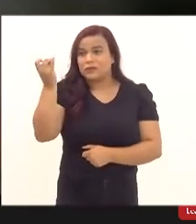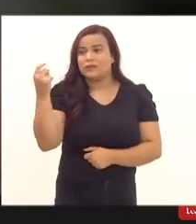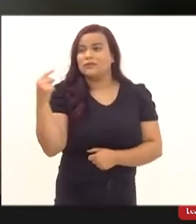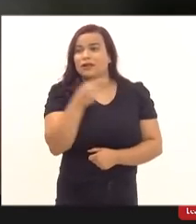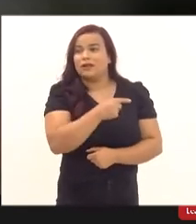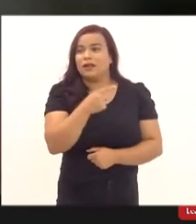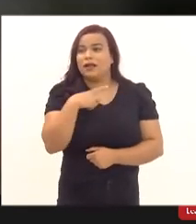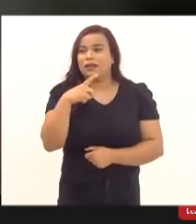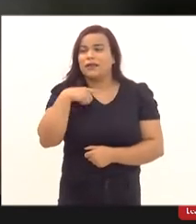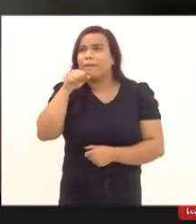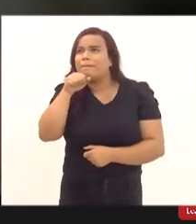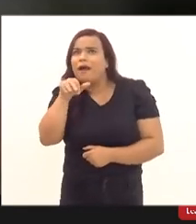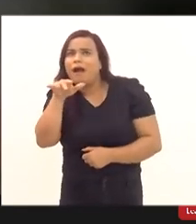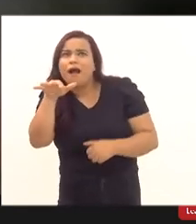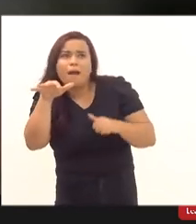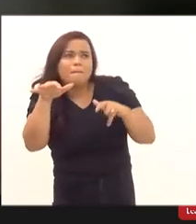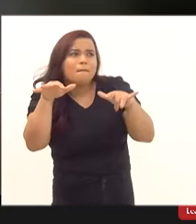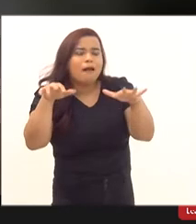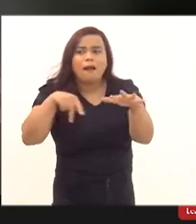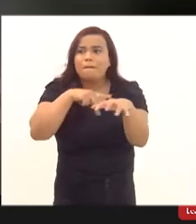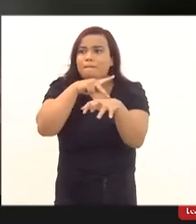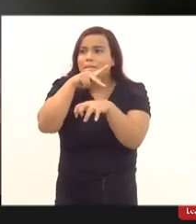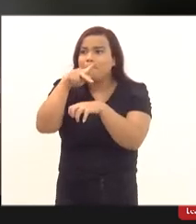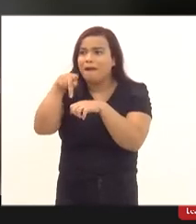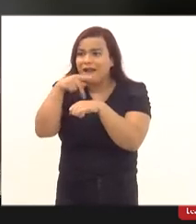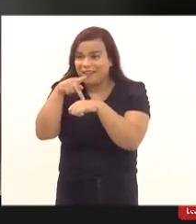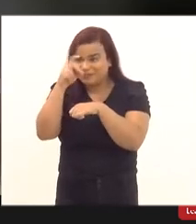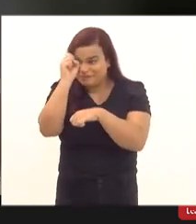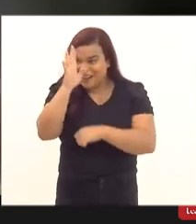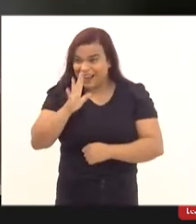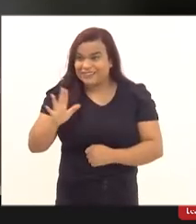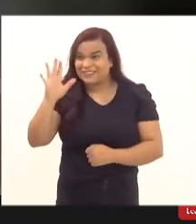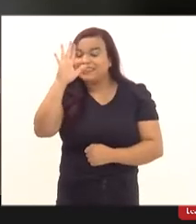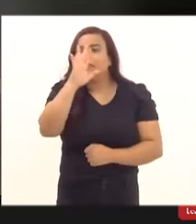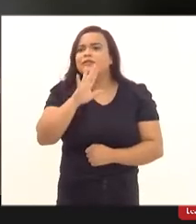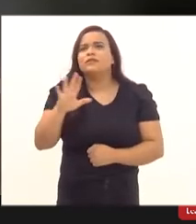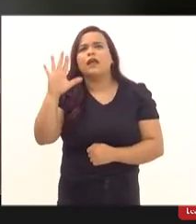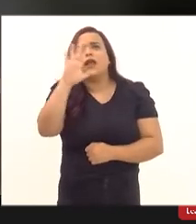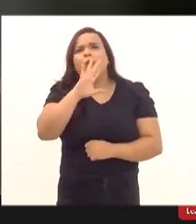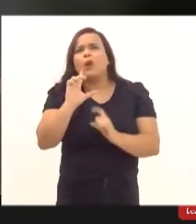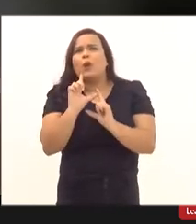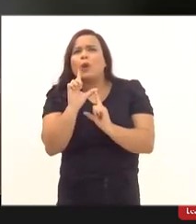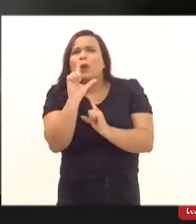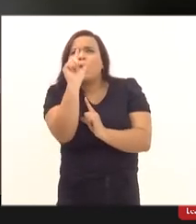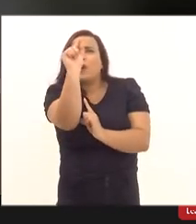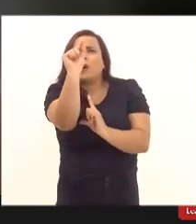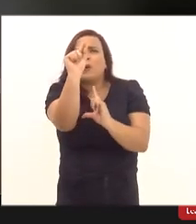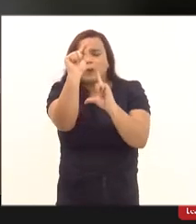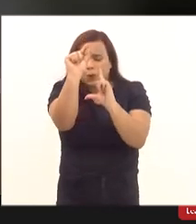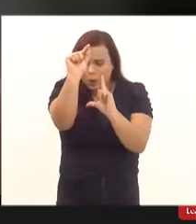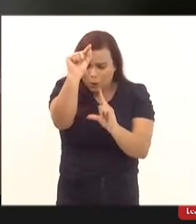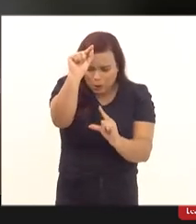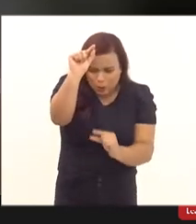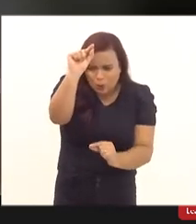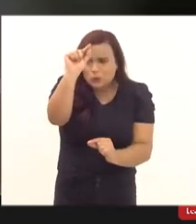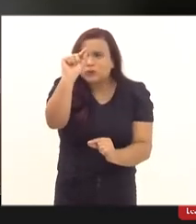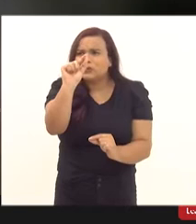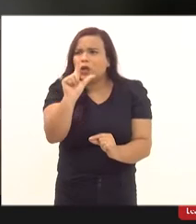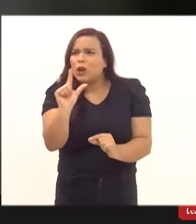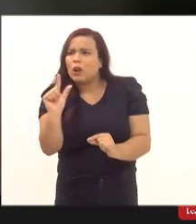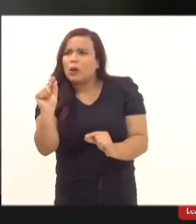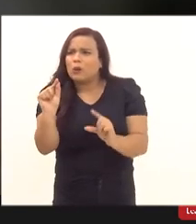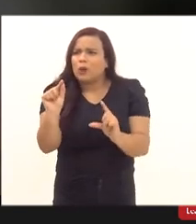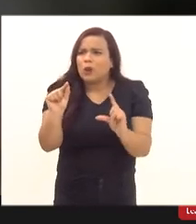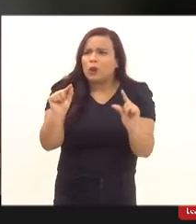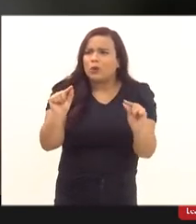desse país um país Continental e que convive com a Rádio Nacional foi importante para discriminar